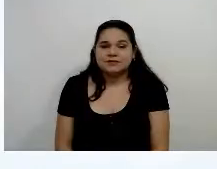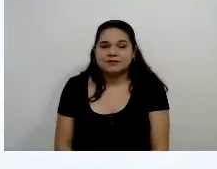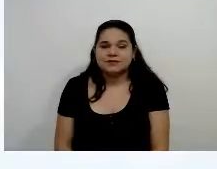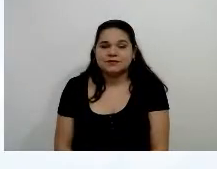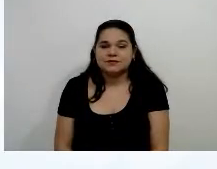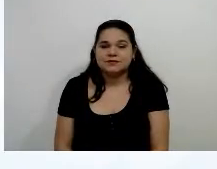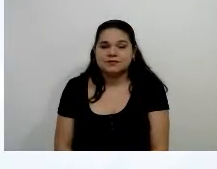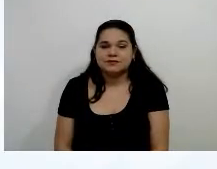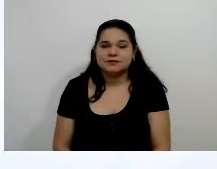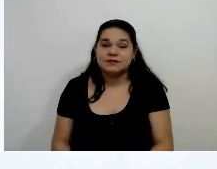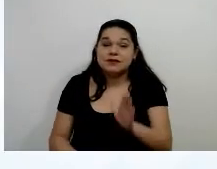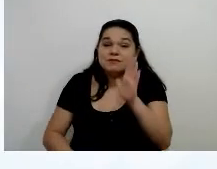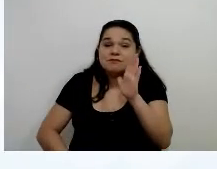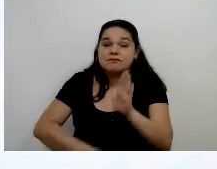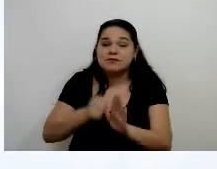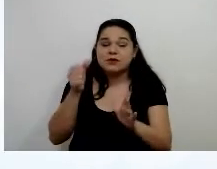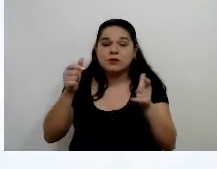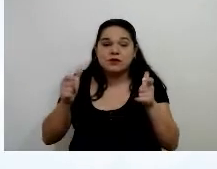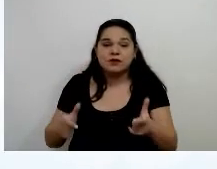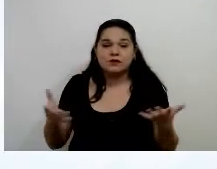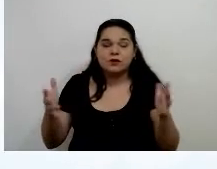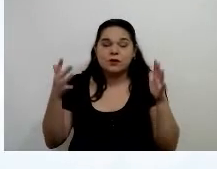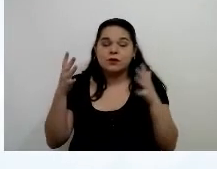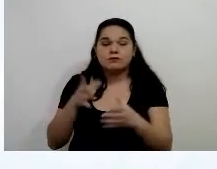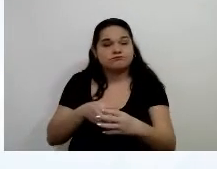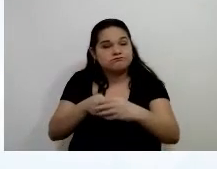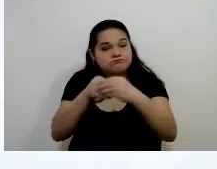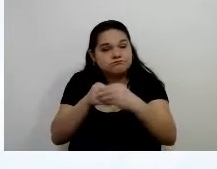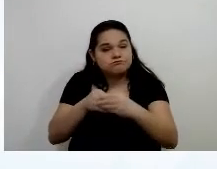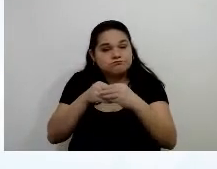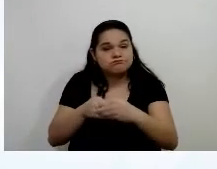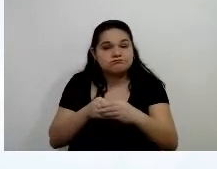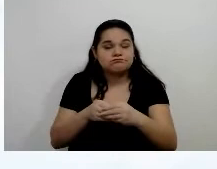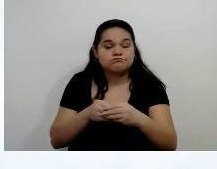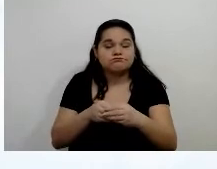Eu quero, em primeiro lugar, cumprimentar o presidente da casa, o companheiro Abílio,